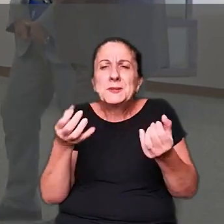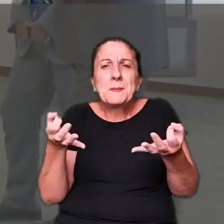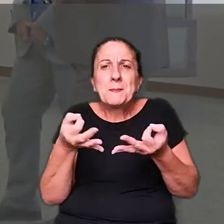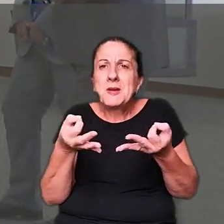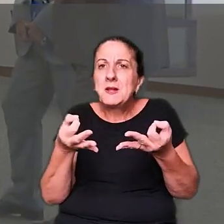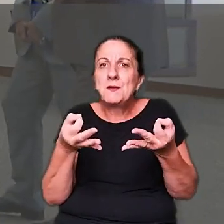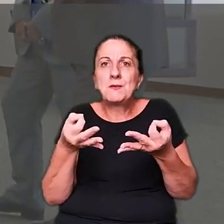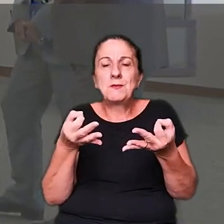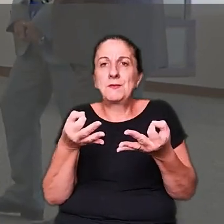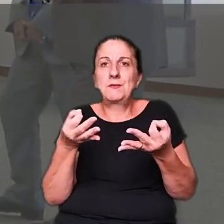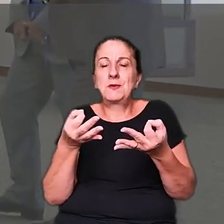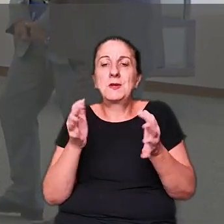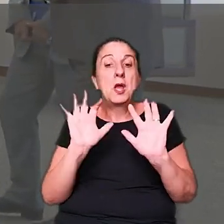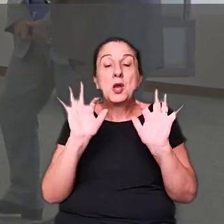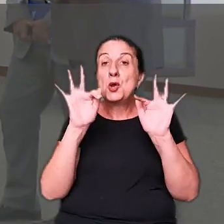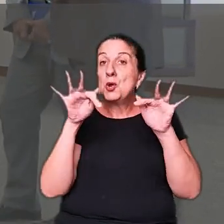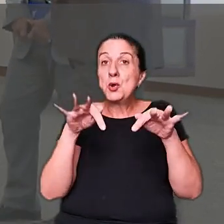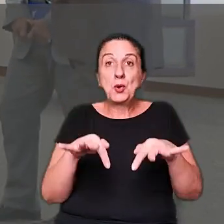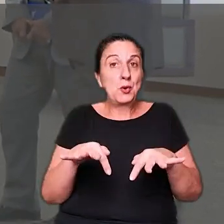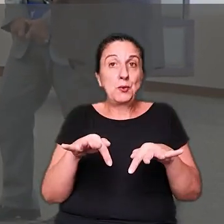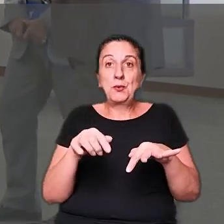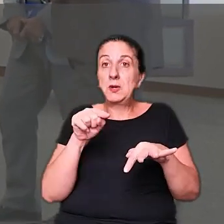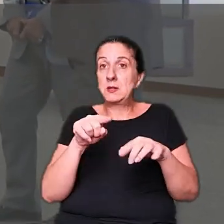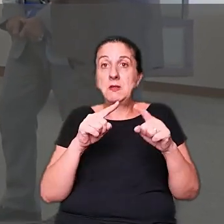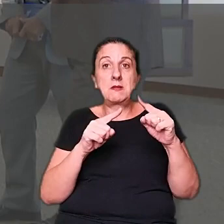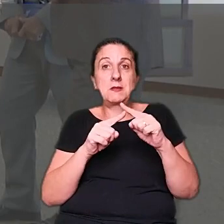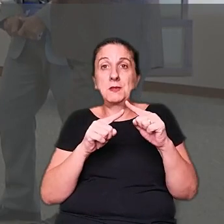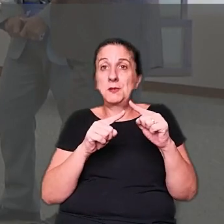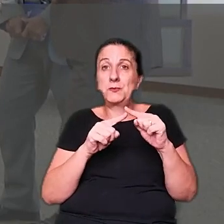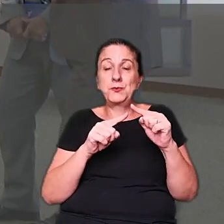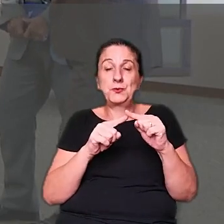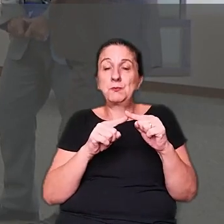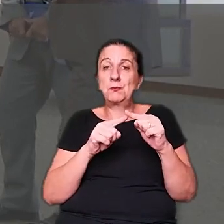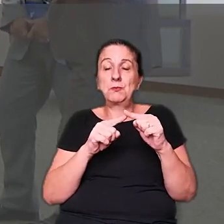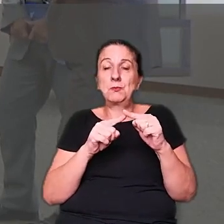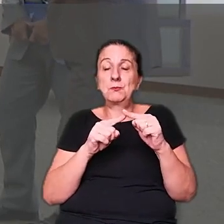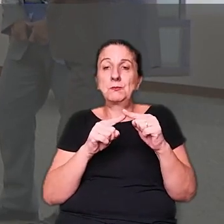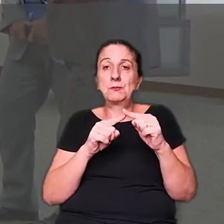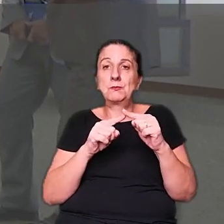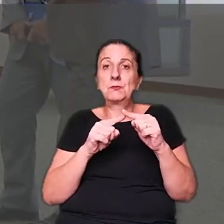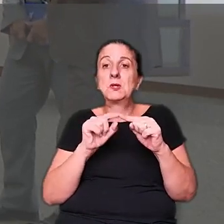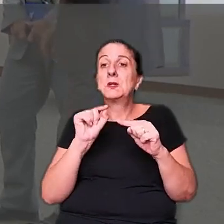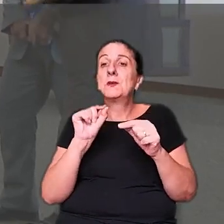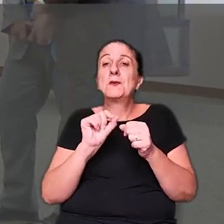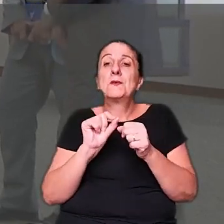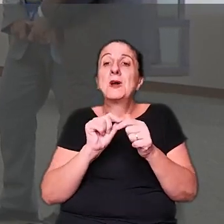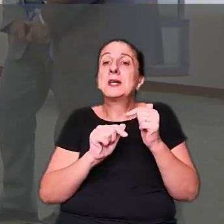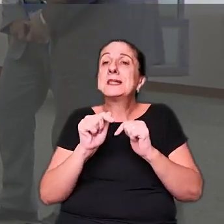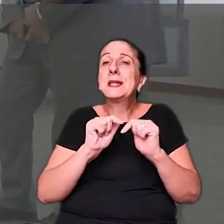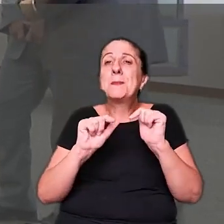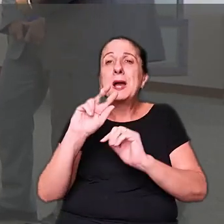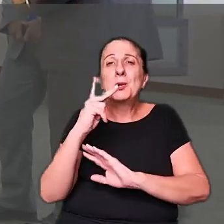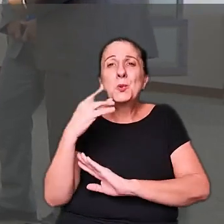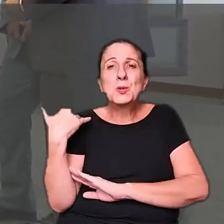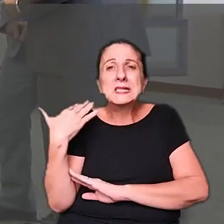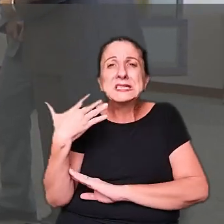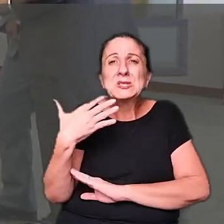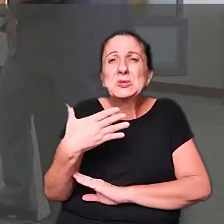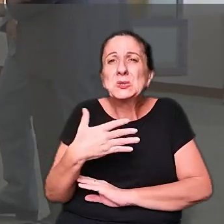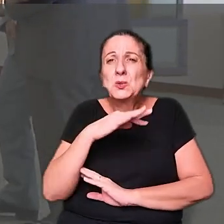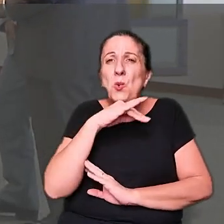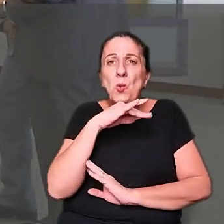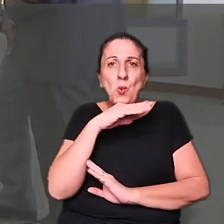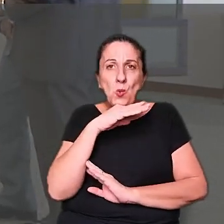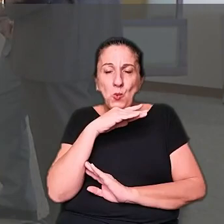aprimorada e perfeita de erradicação desse tipo de atuação e de história, né?